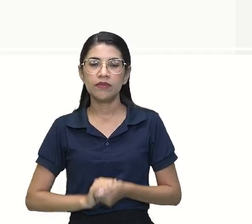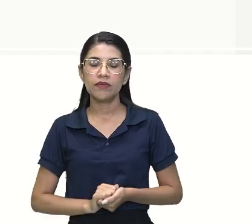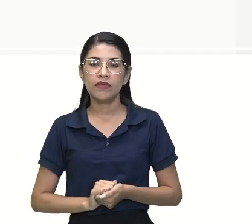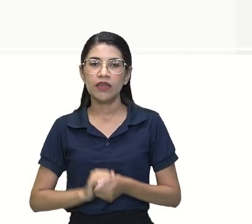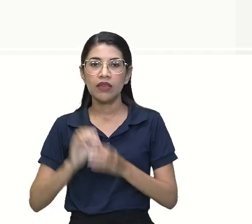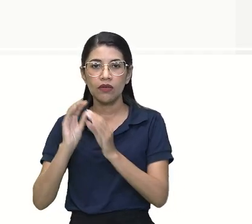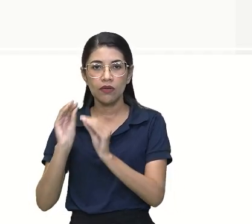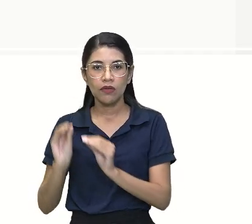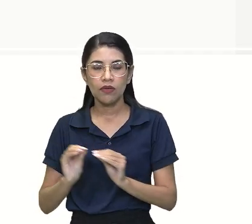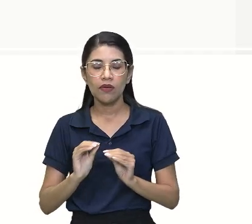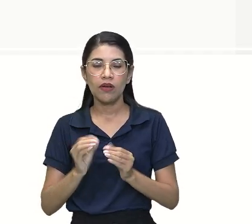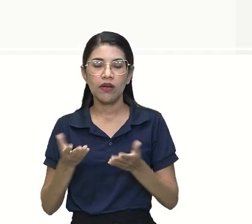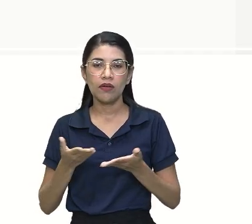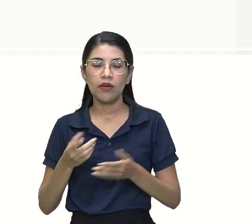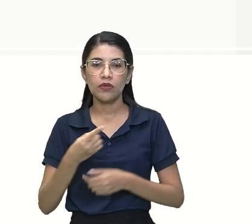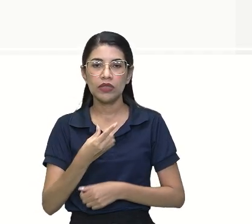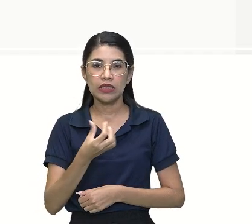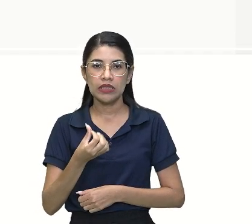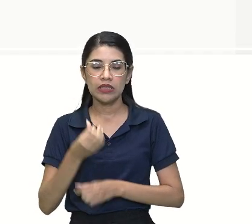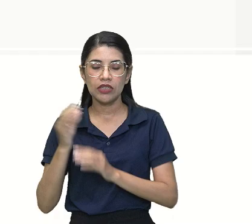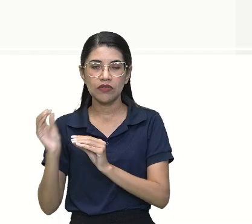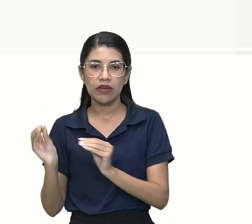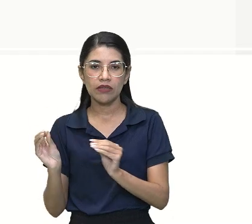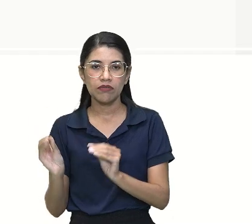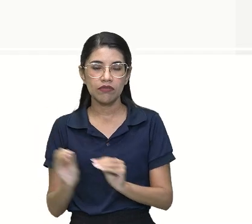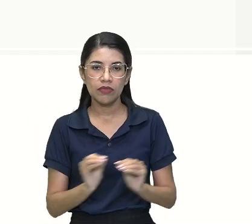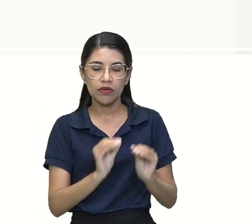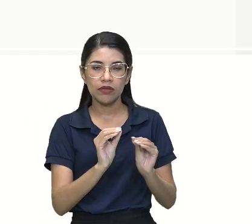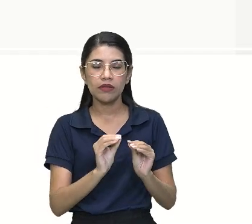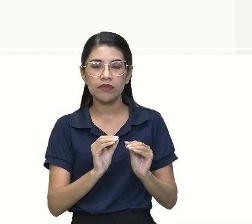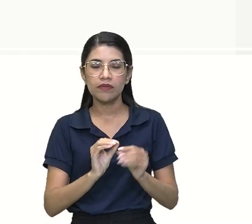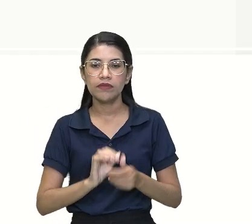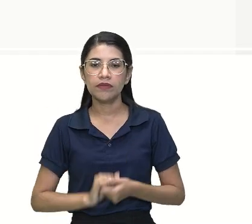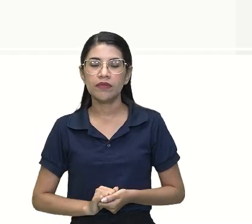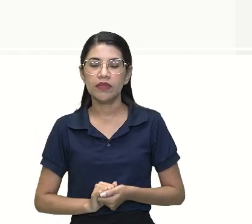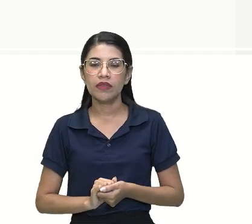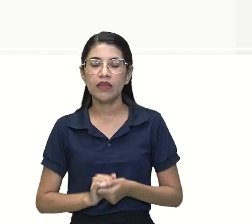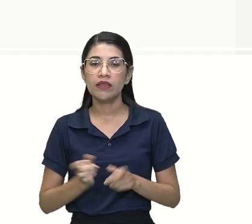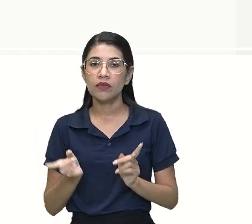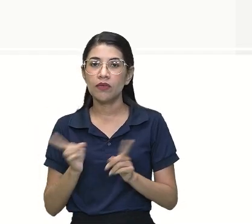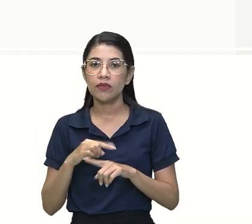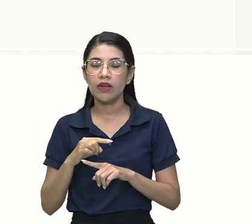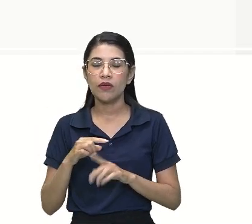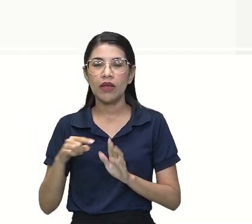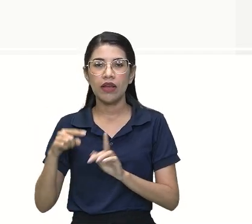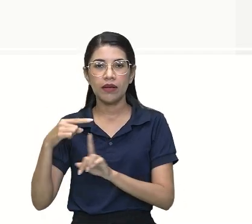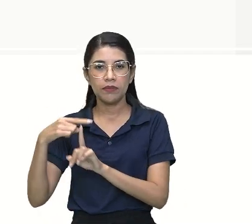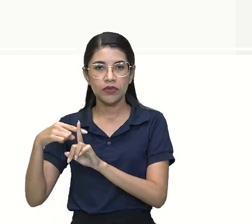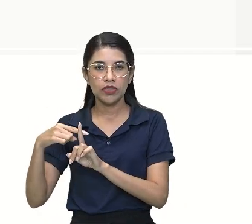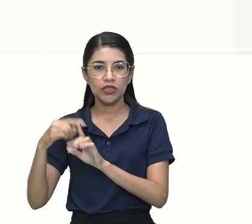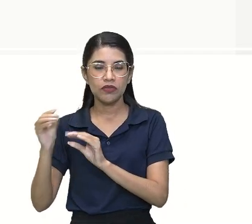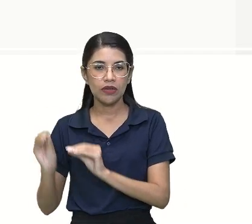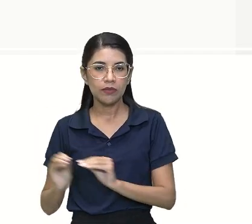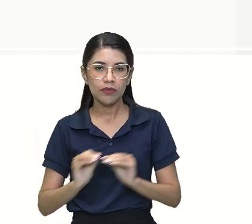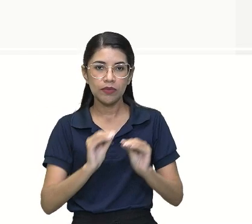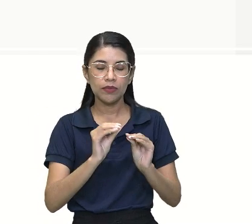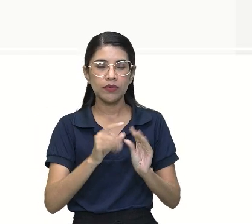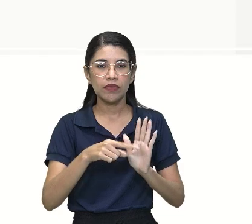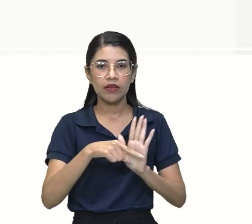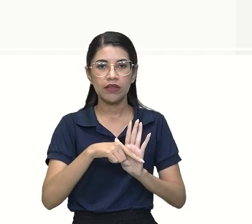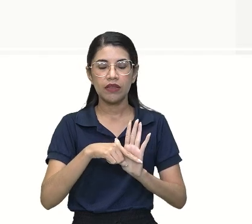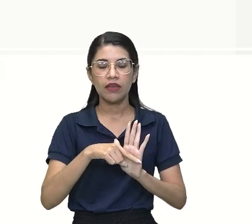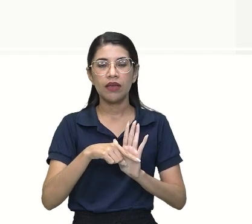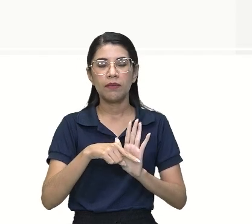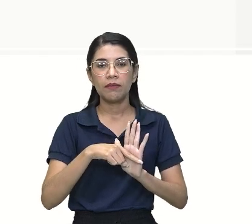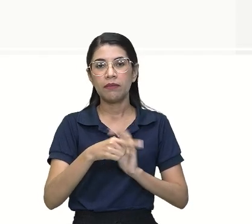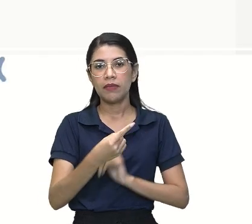que está no segundo membro, para o primeiro membro, ele vem com o sinal contrário, não é isso? Então vai ficar menos